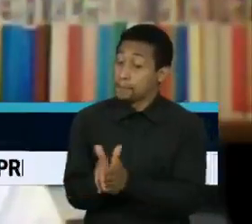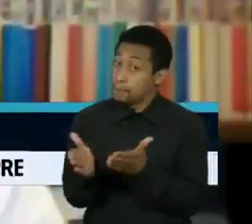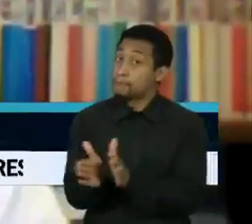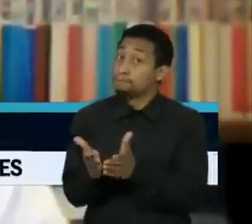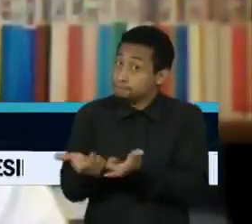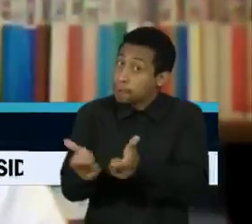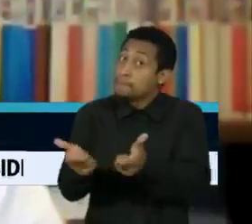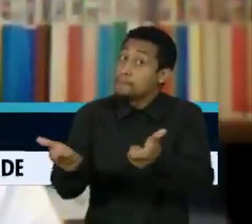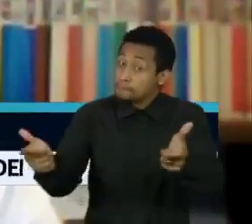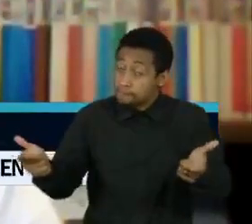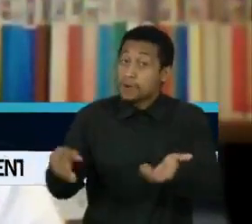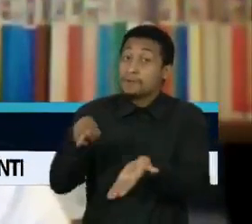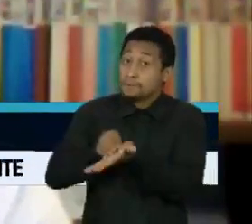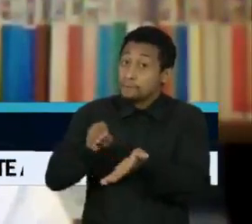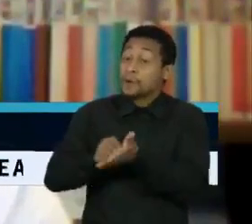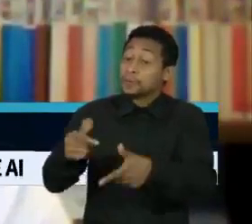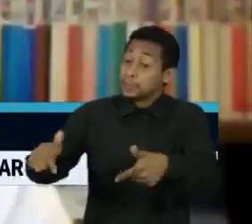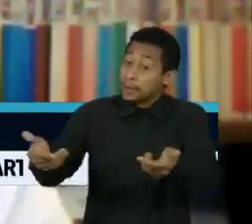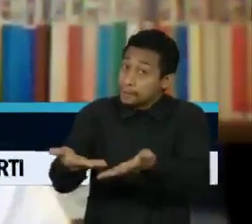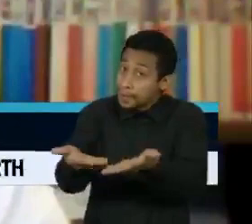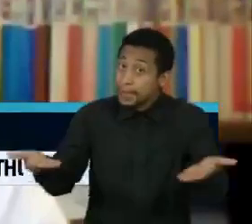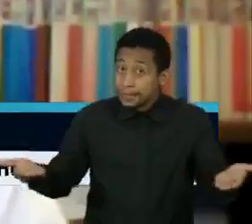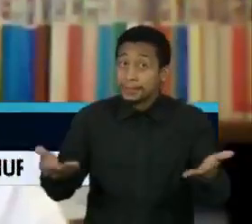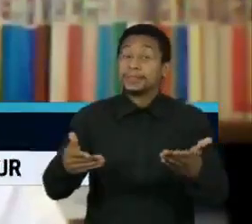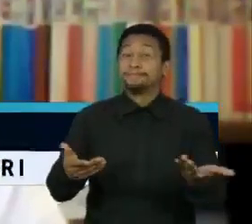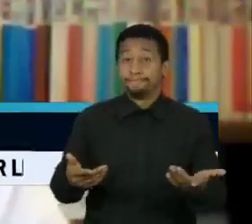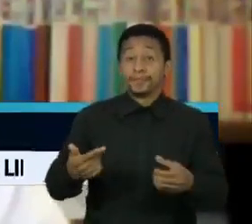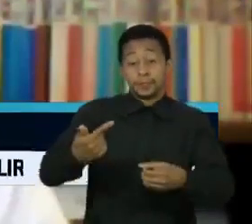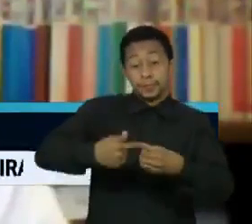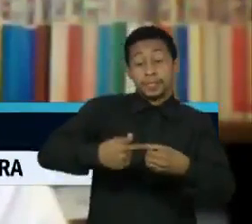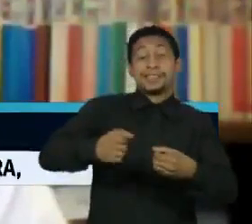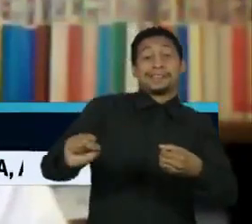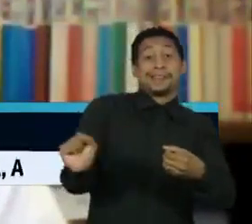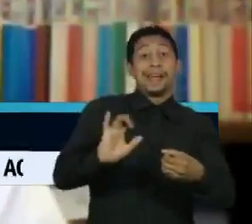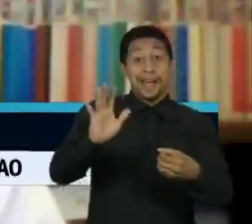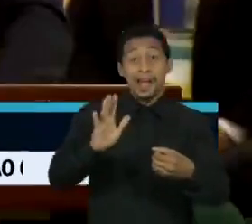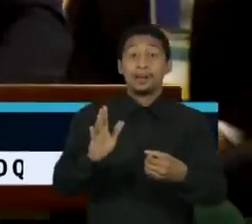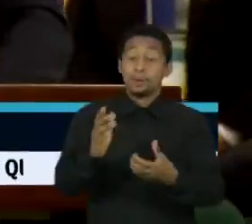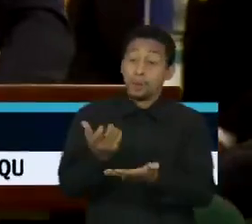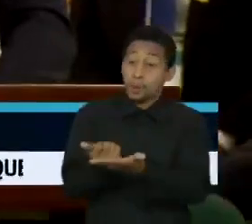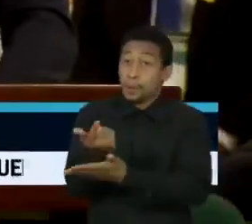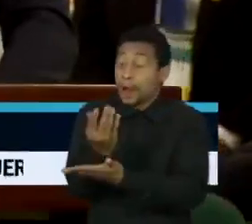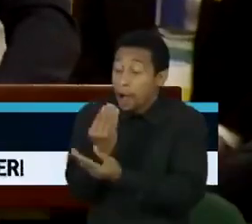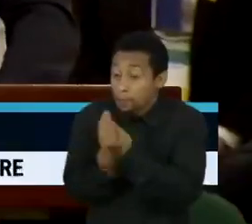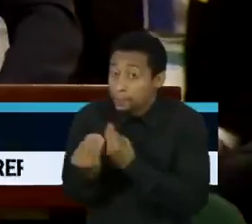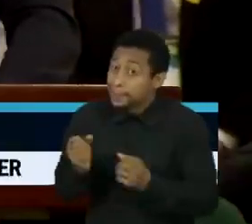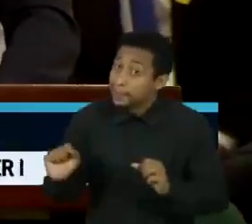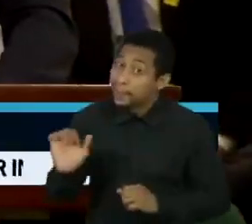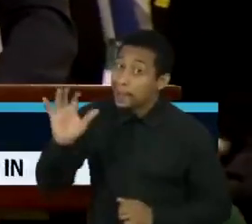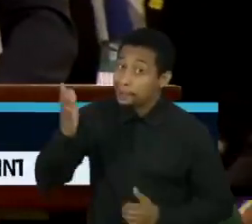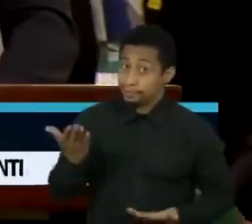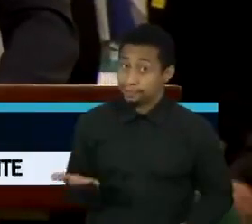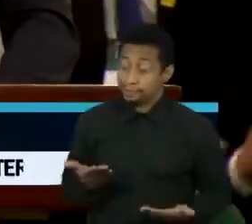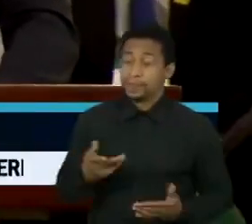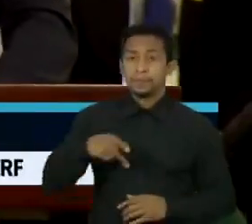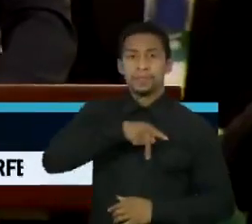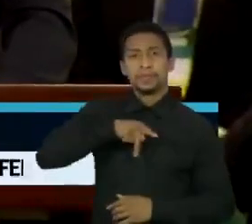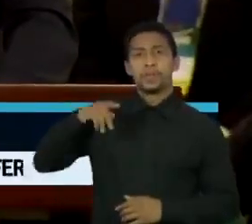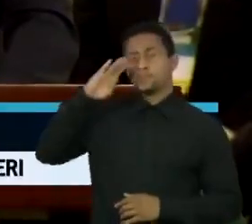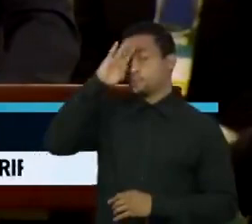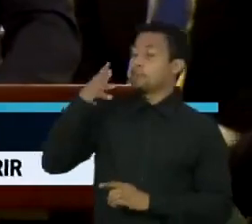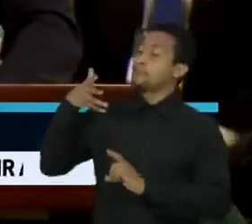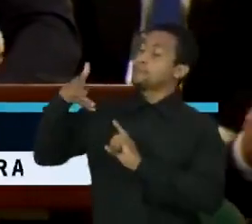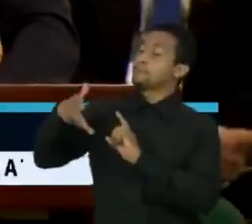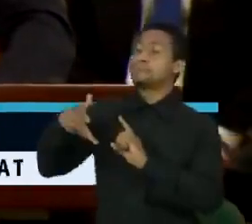da população, a falta de emprego, o aumento do preço dos combustíveis, né, e dos alimentos. Não basta o Bolsonaro apenas atenuar o